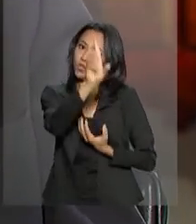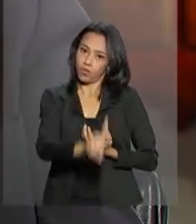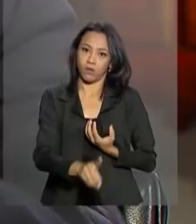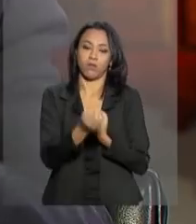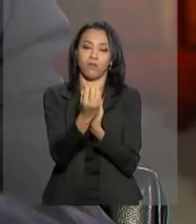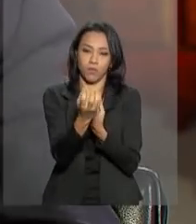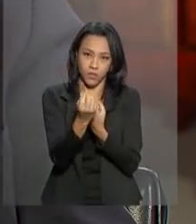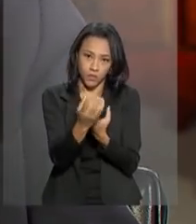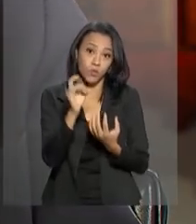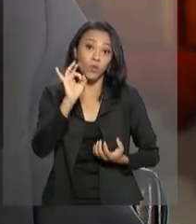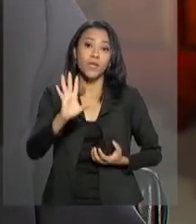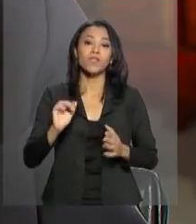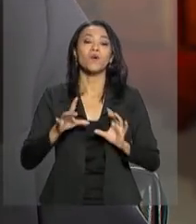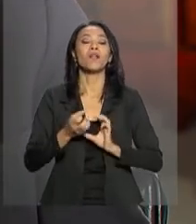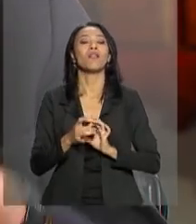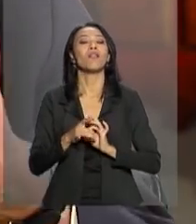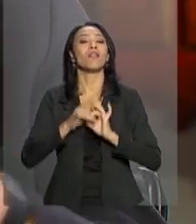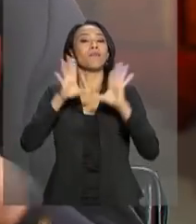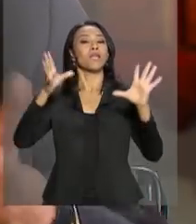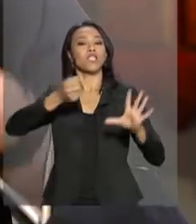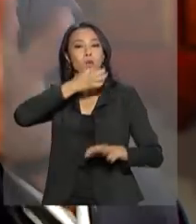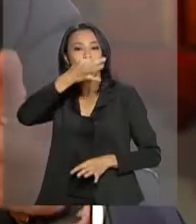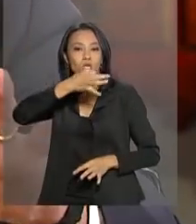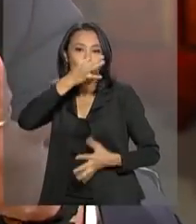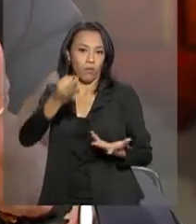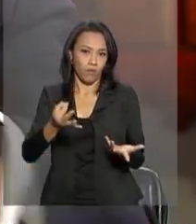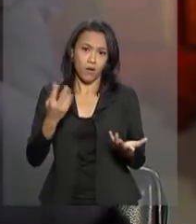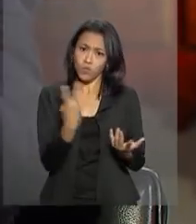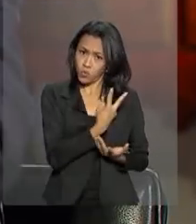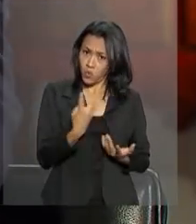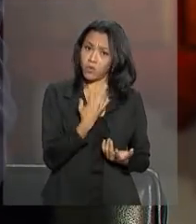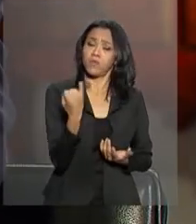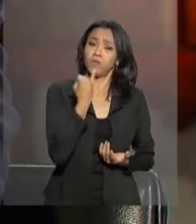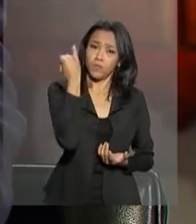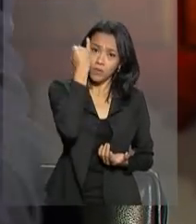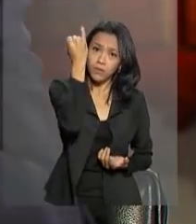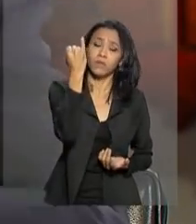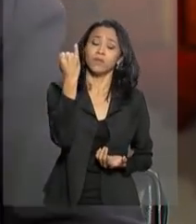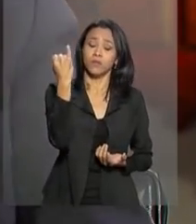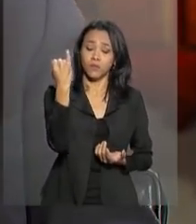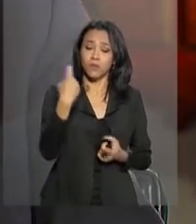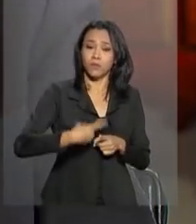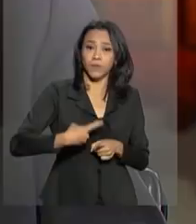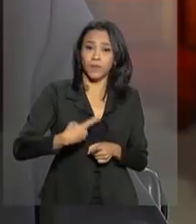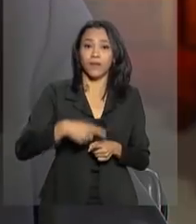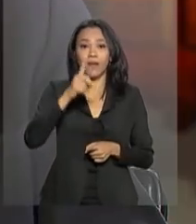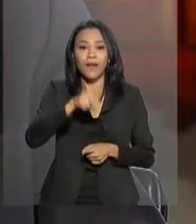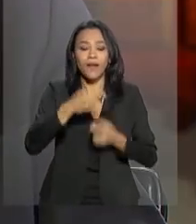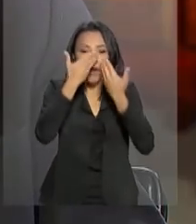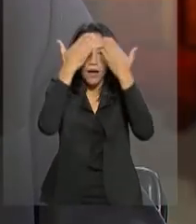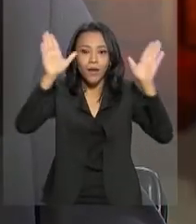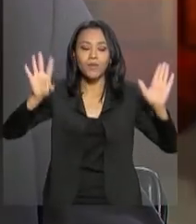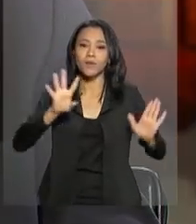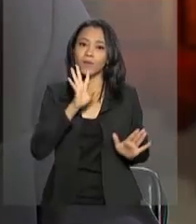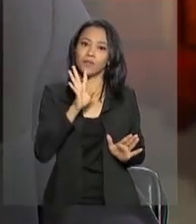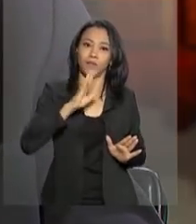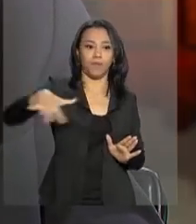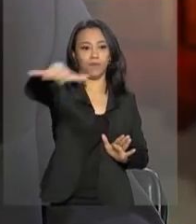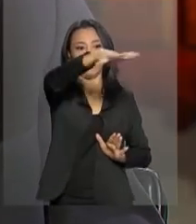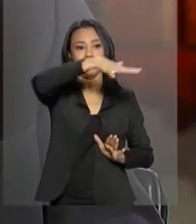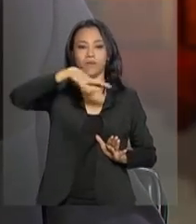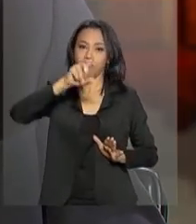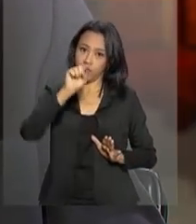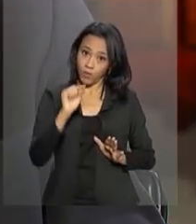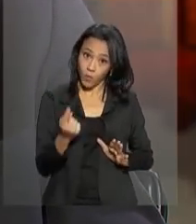do que a liberdade de imprensa. Ambos são fundamentais, porque eles se direcionam para o conhecimento público, né? Então, este é um